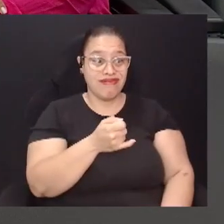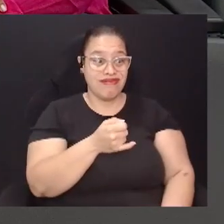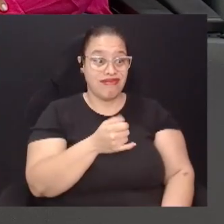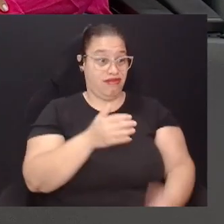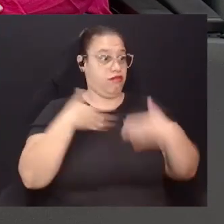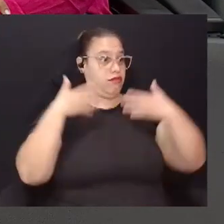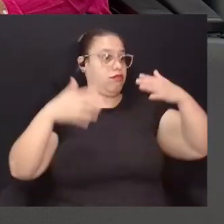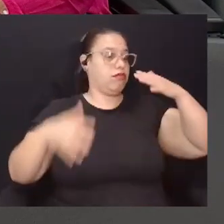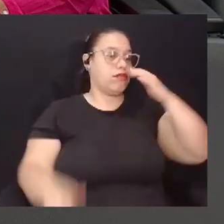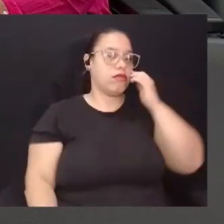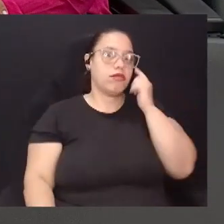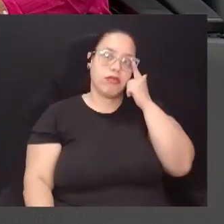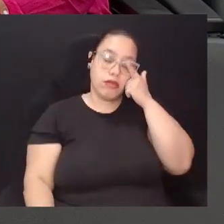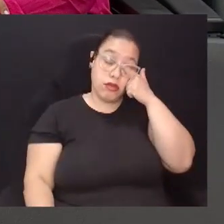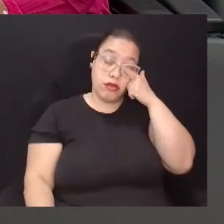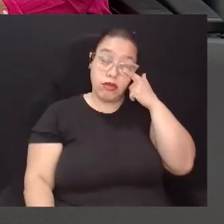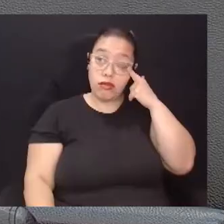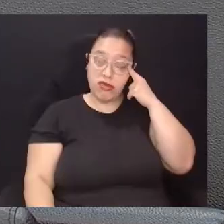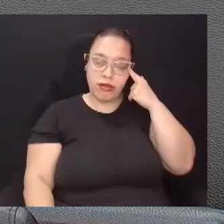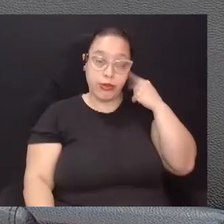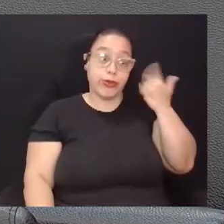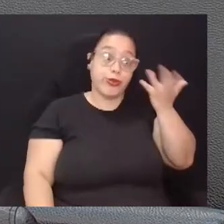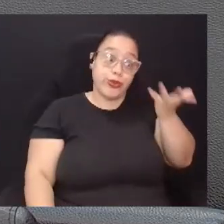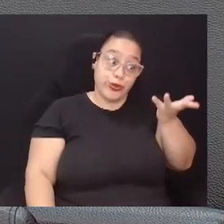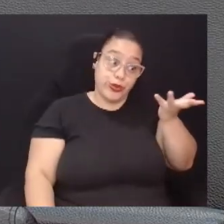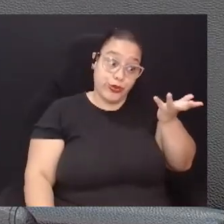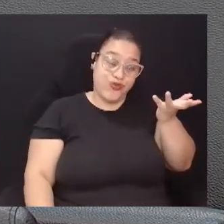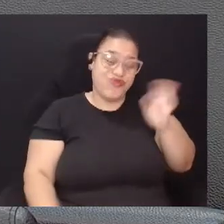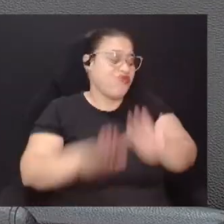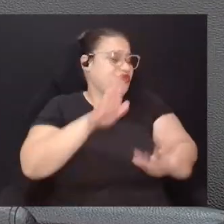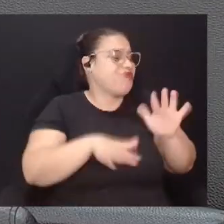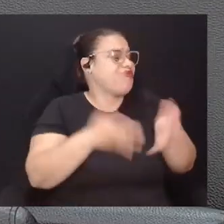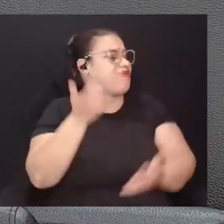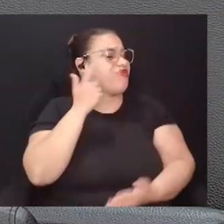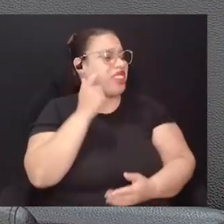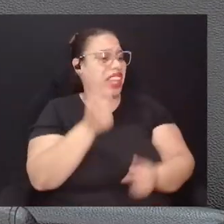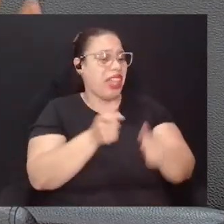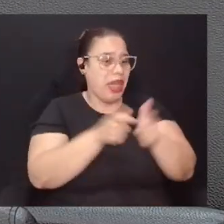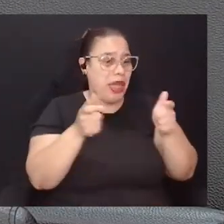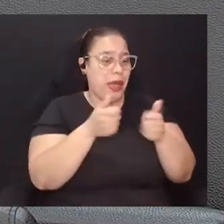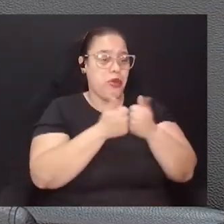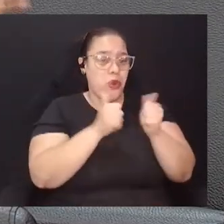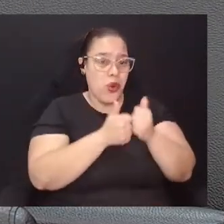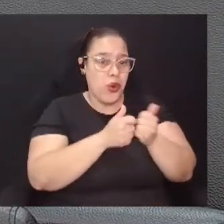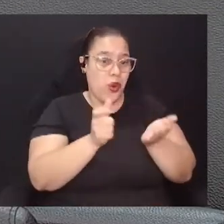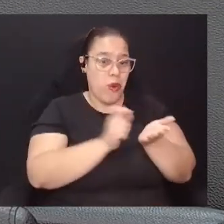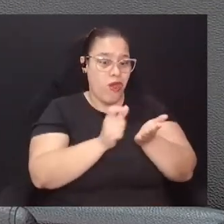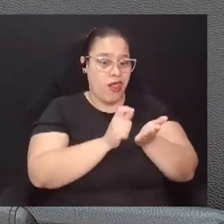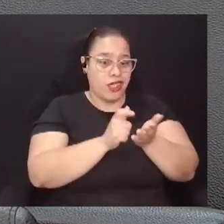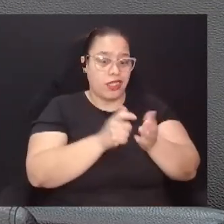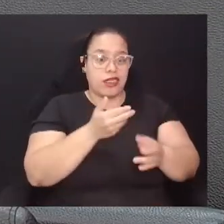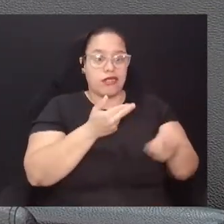com que as pessoas sejam pegas de forma desprevenida. Então, né, e muitas vezes esse aumento de passagem está